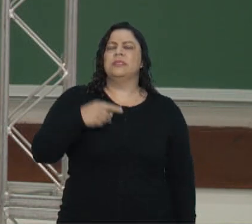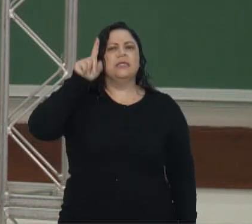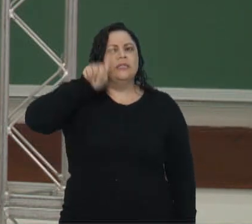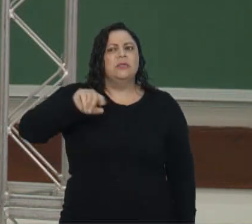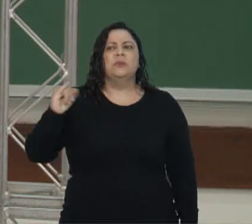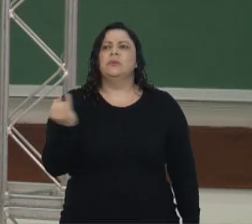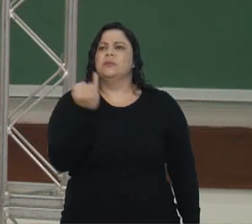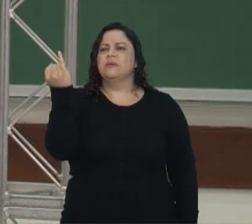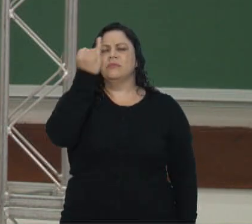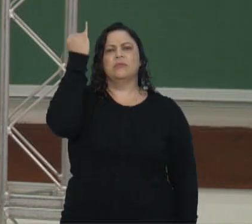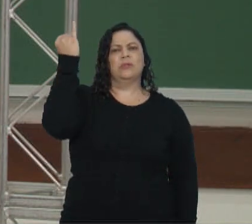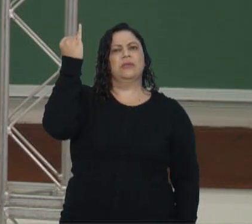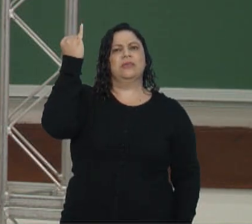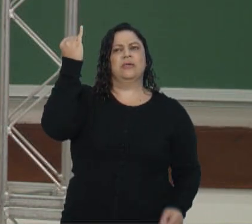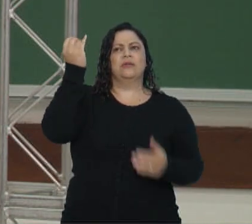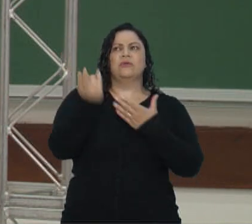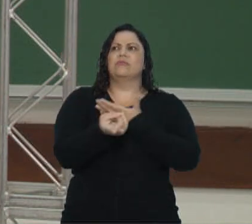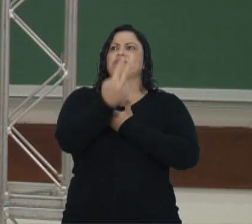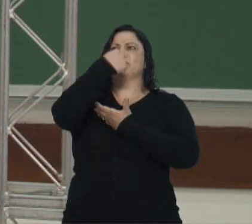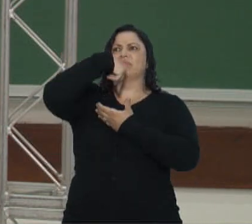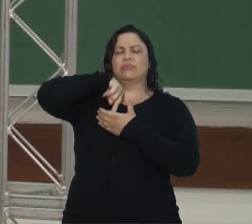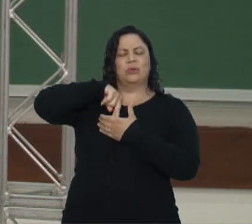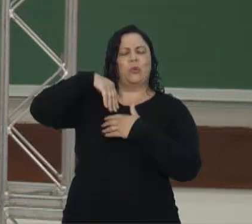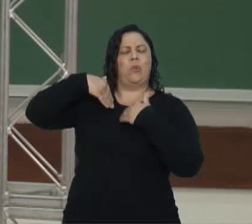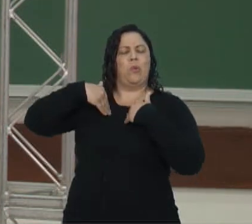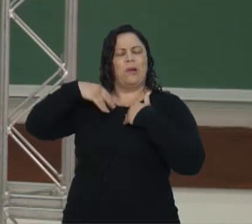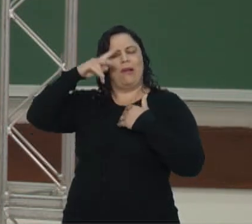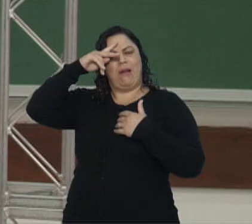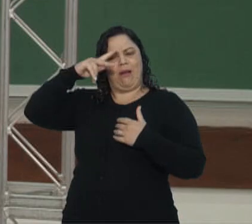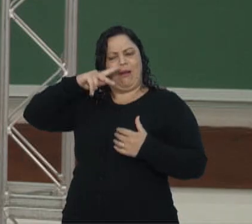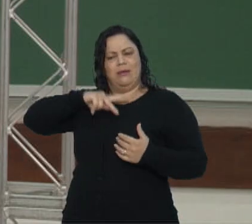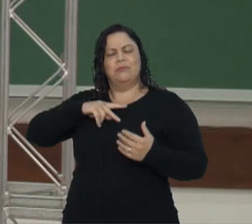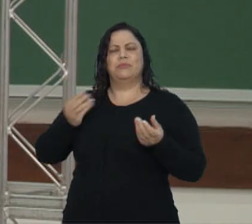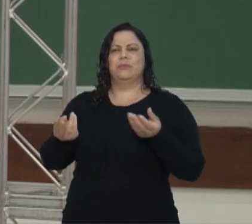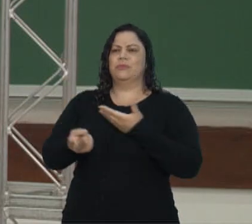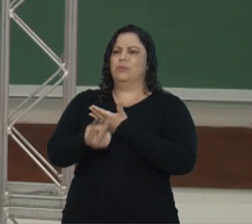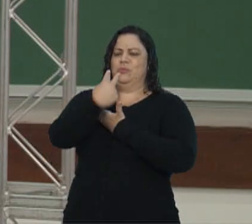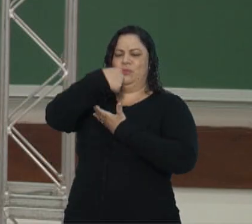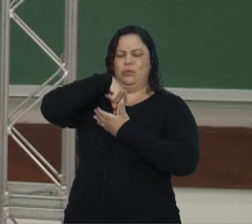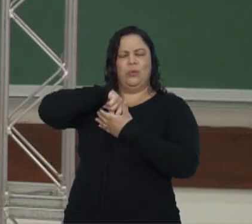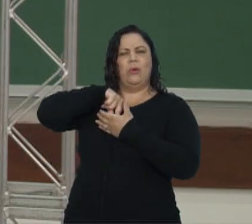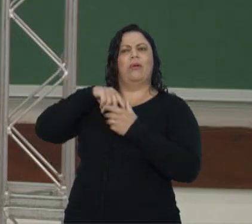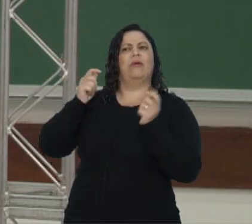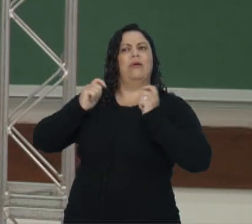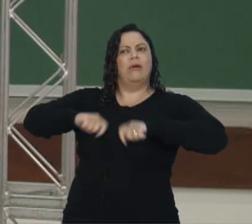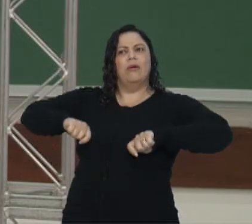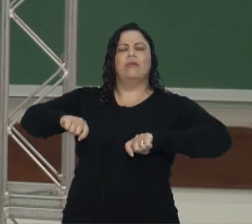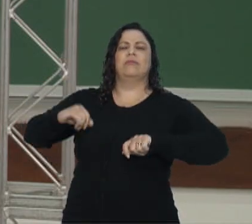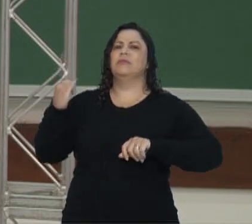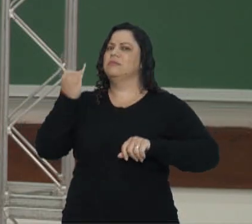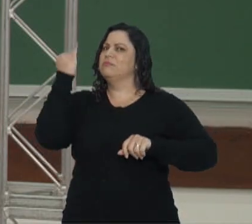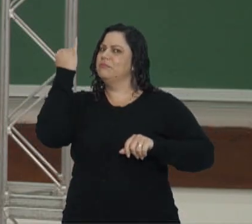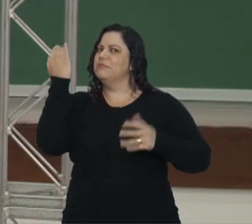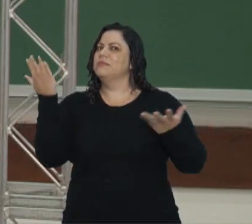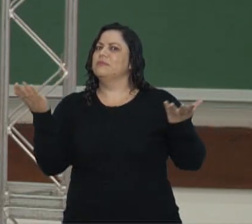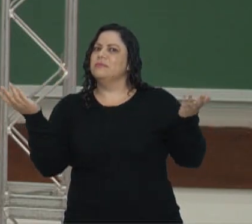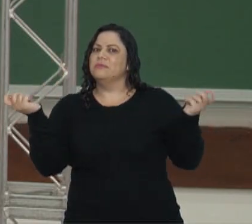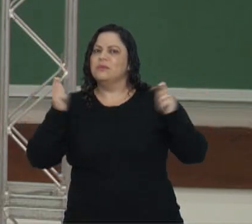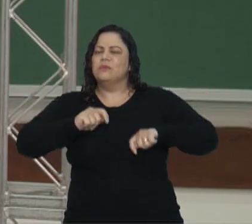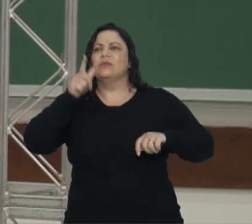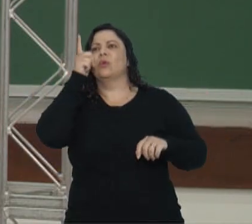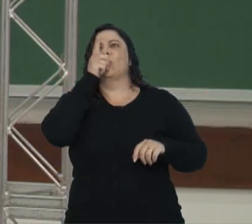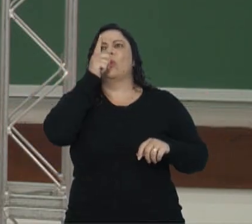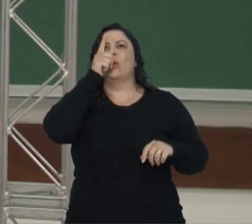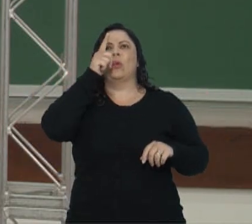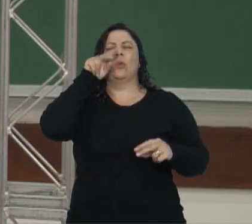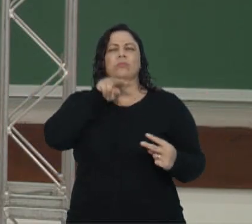importante, né? Você olhar para você, isso é fundamental, né? Porque só olhando para a gente consegue olhar para o